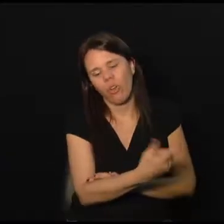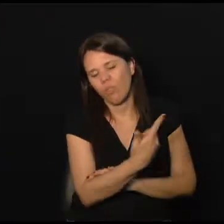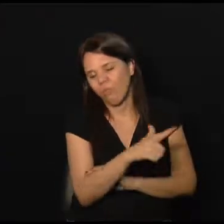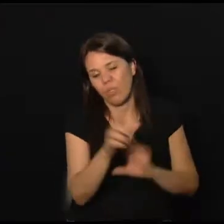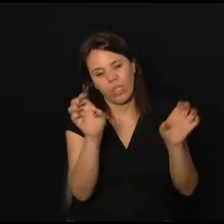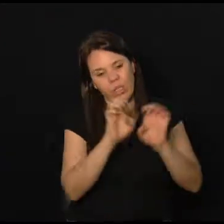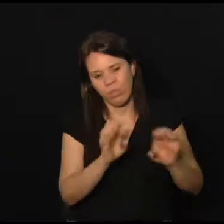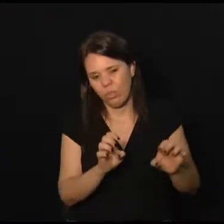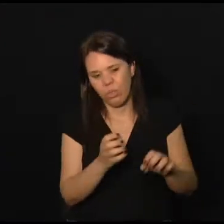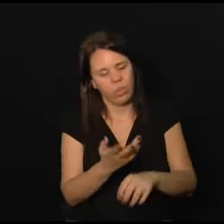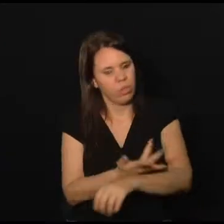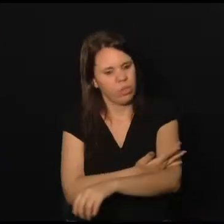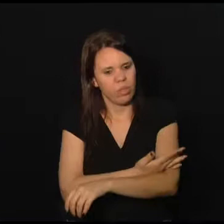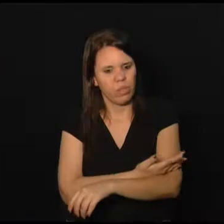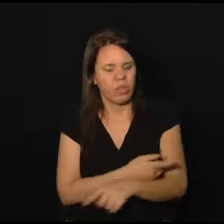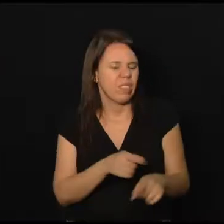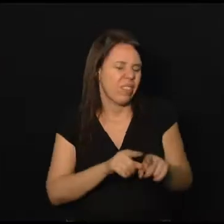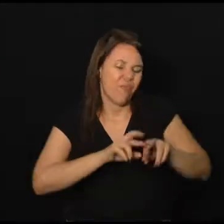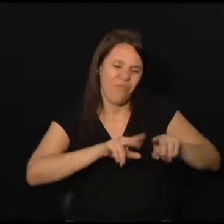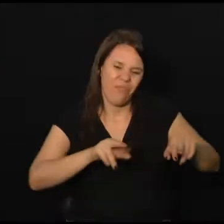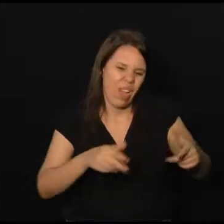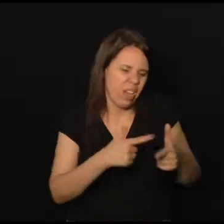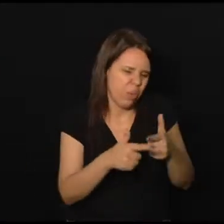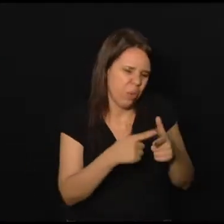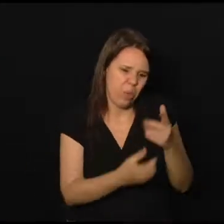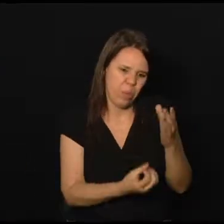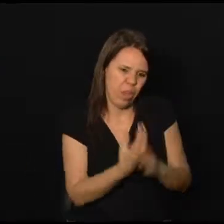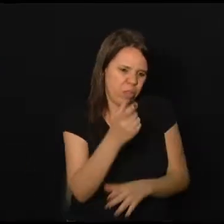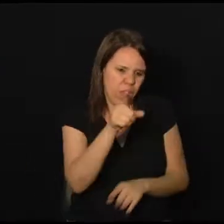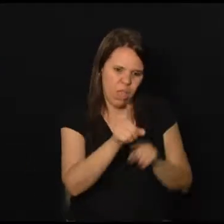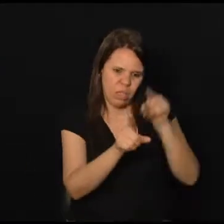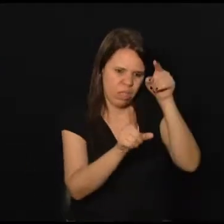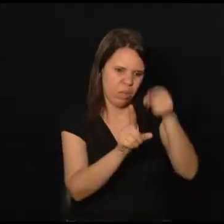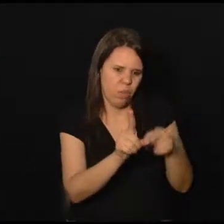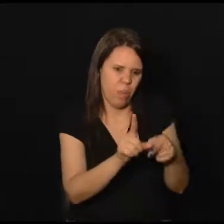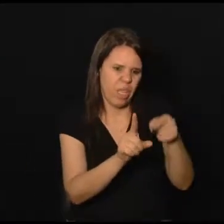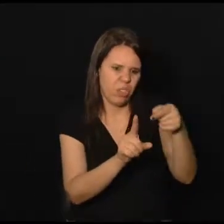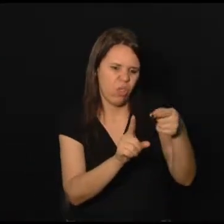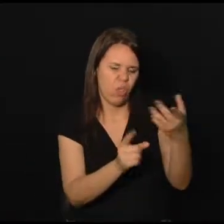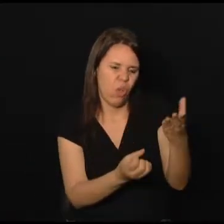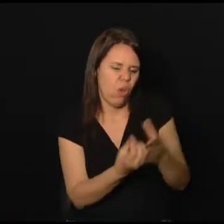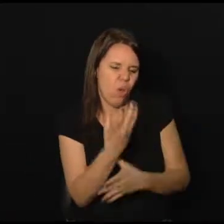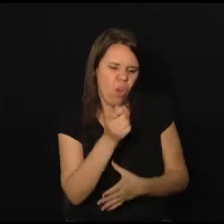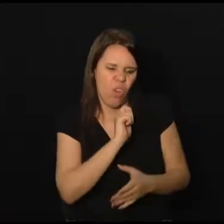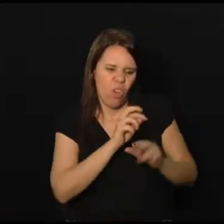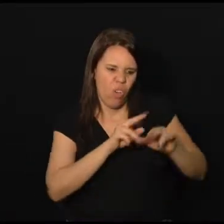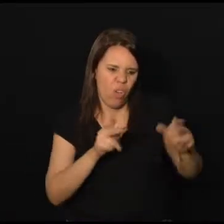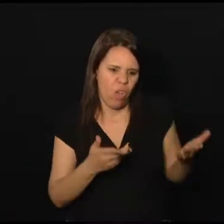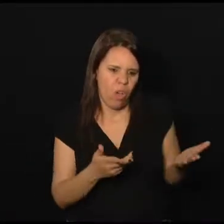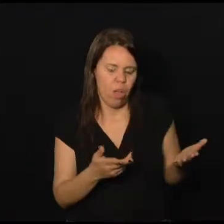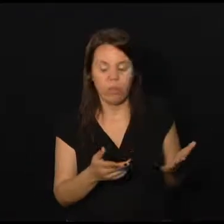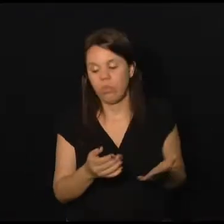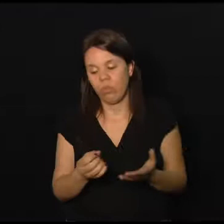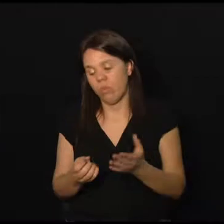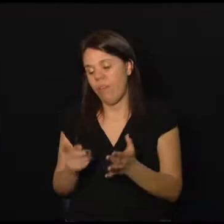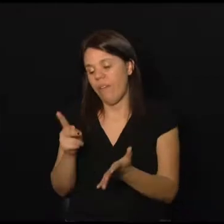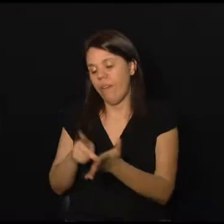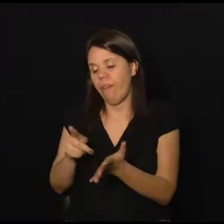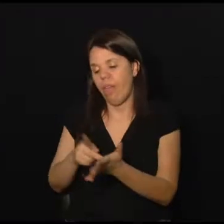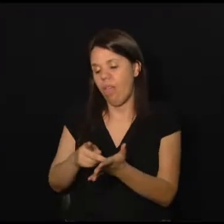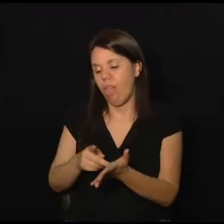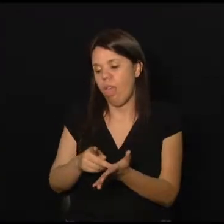estrutura emocional, ou talvez... São vários fatores. Né? Não significa que uma família disfuncional vai ter um dependente químico. Não, não